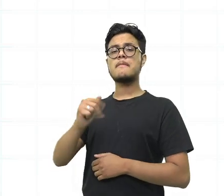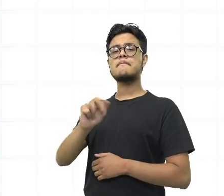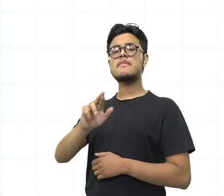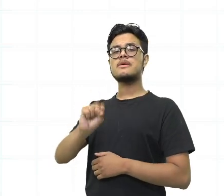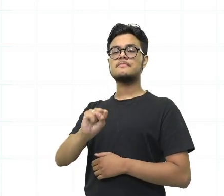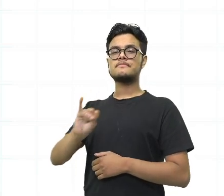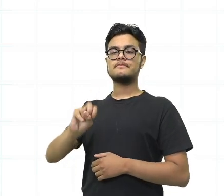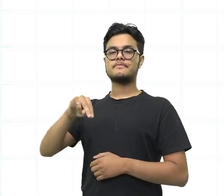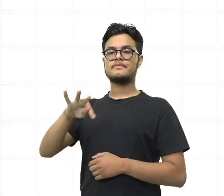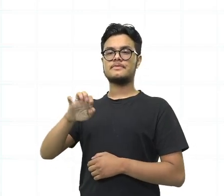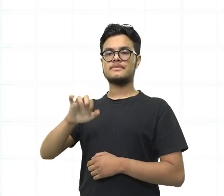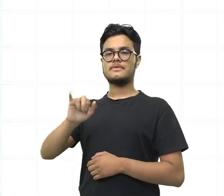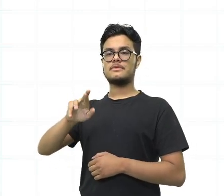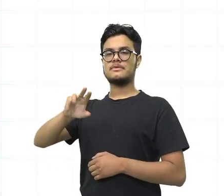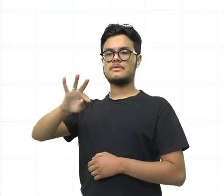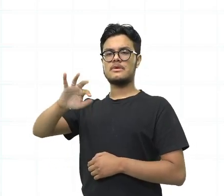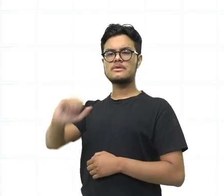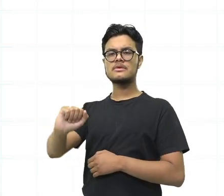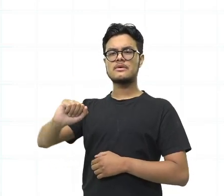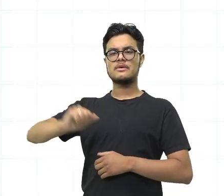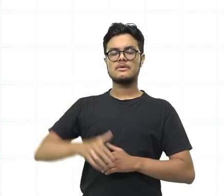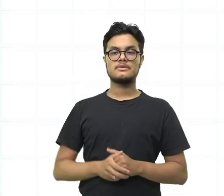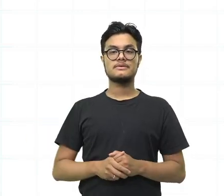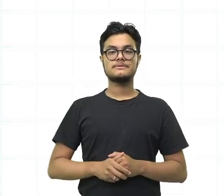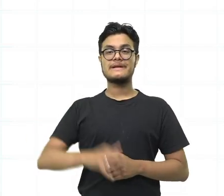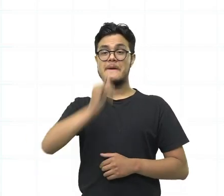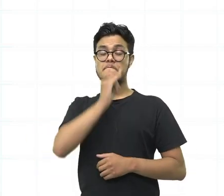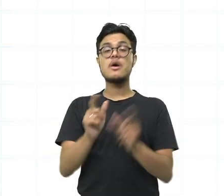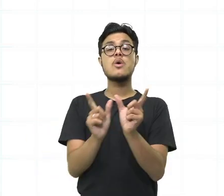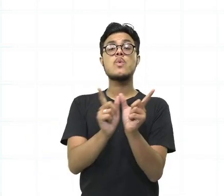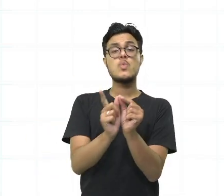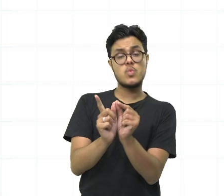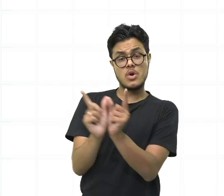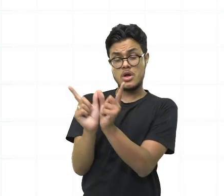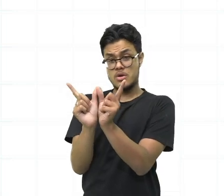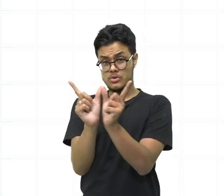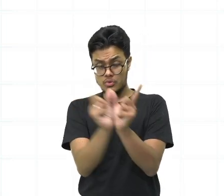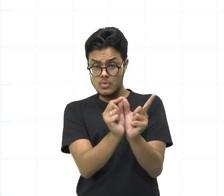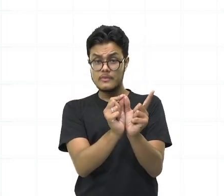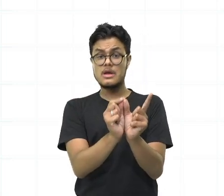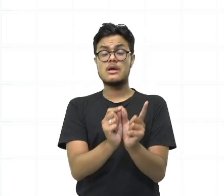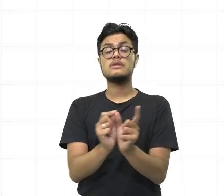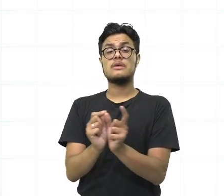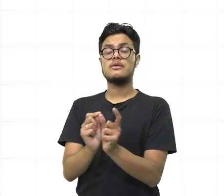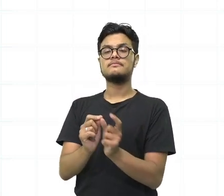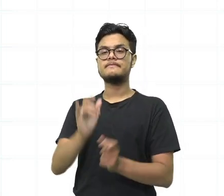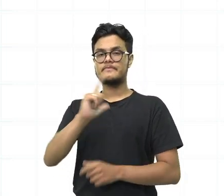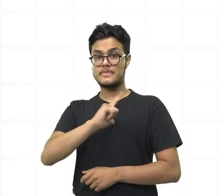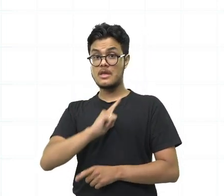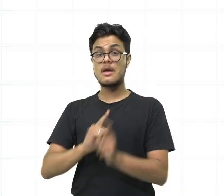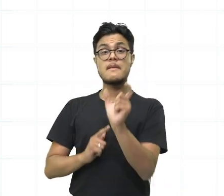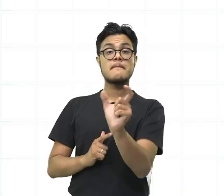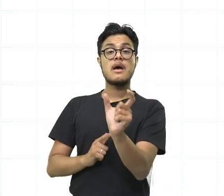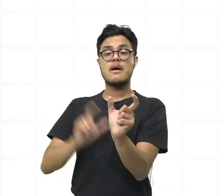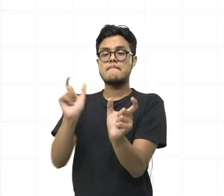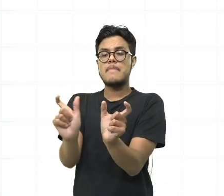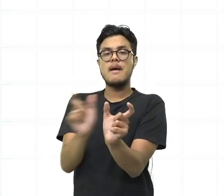parassintética. A derivação parassintética, o prefixo e o sufixo são acrescentados à palavra de